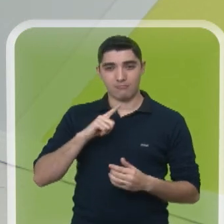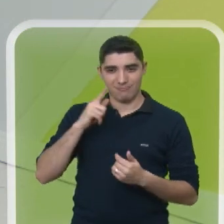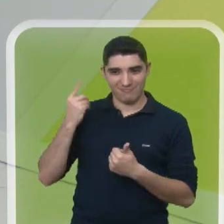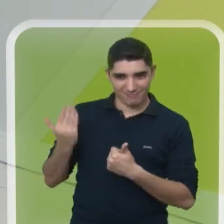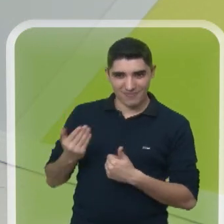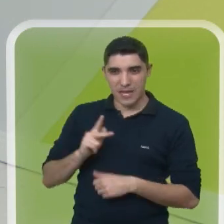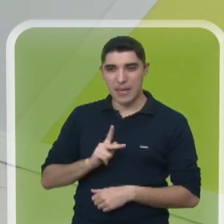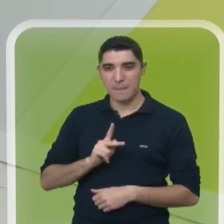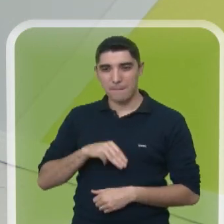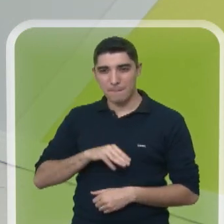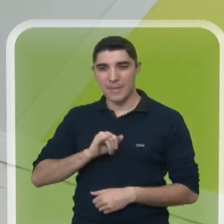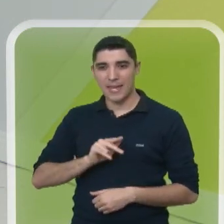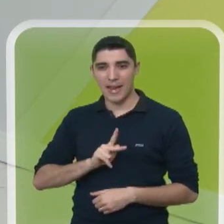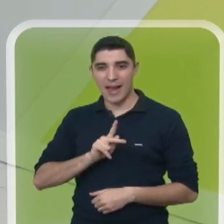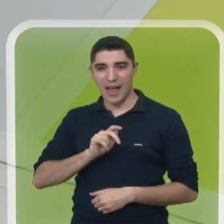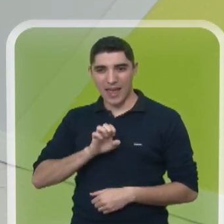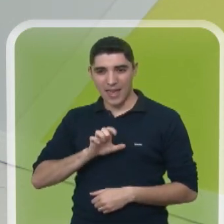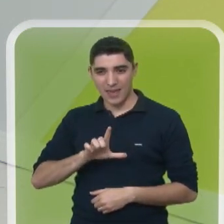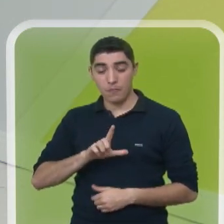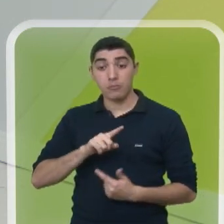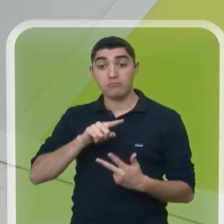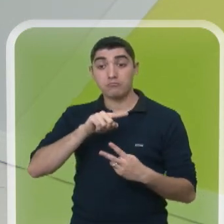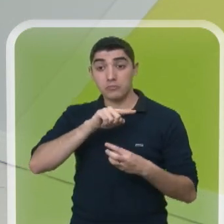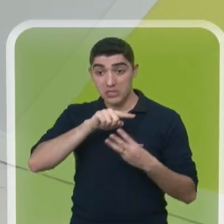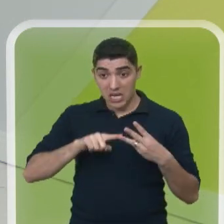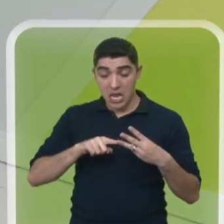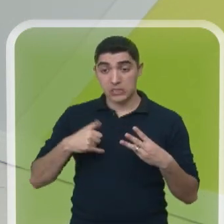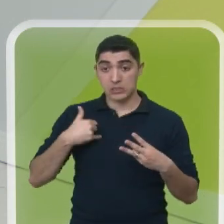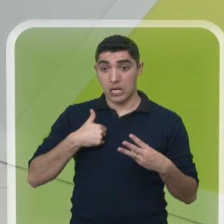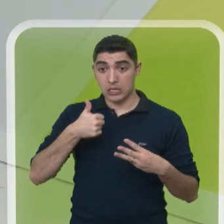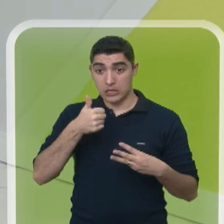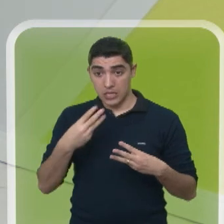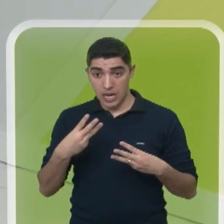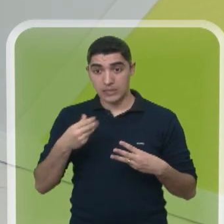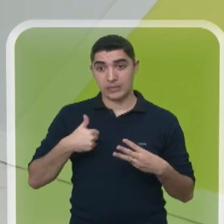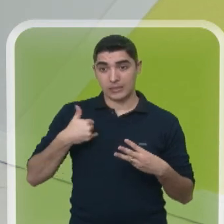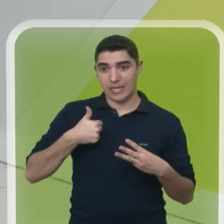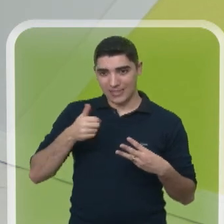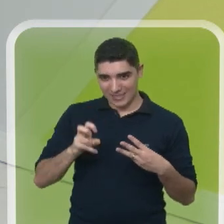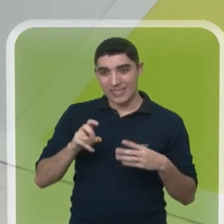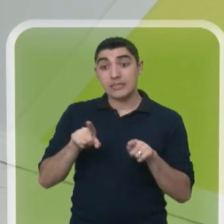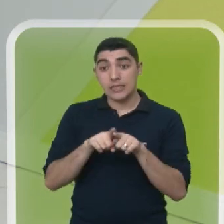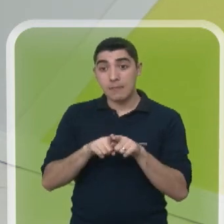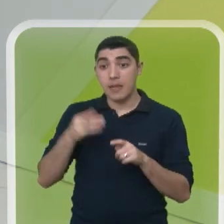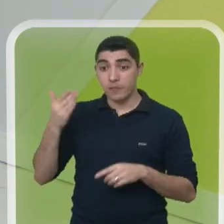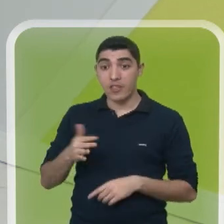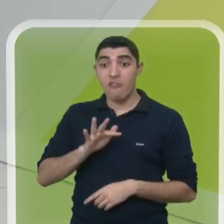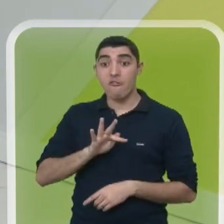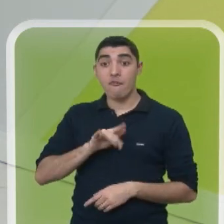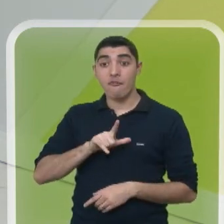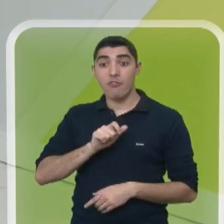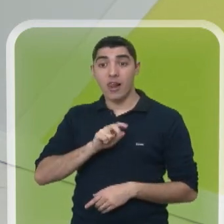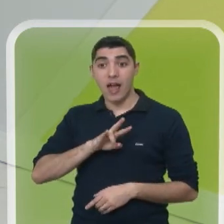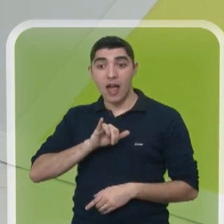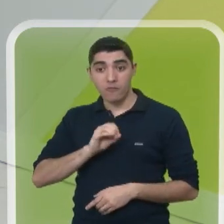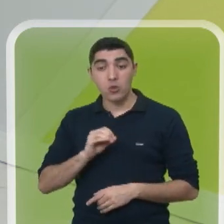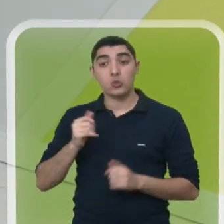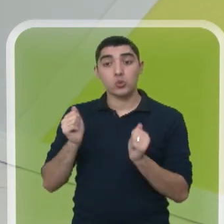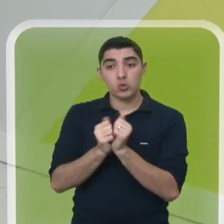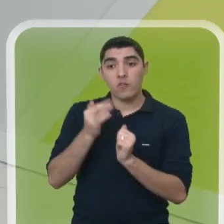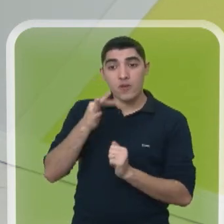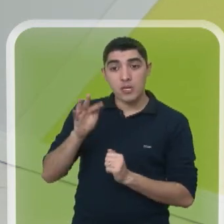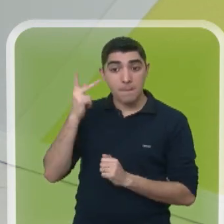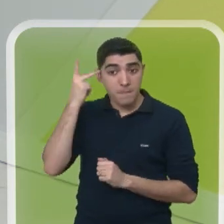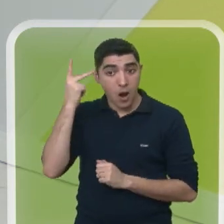Micael, 3 atletas do Sub-13 e Sub-15, além do sensei Flávio, que você viu na matéria, fazem parte da seleção paulista. E as